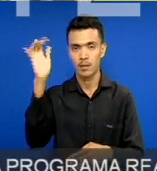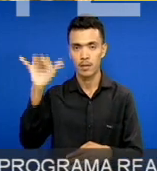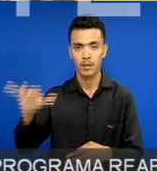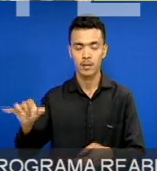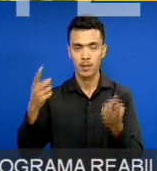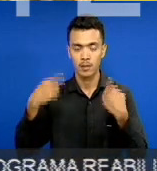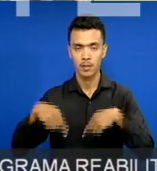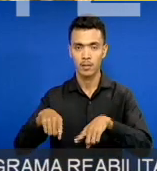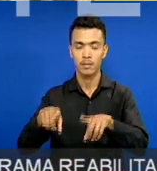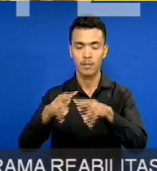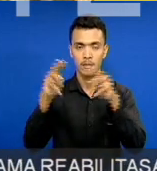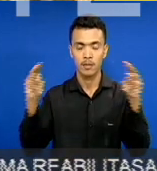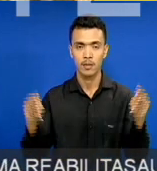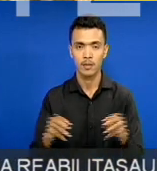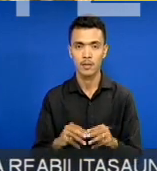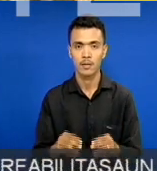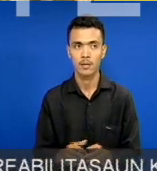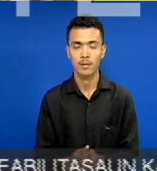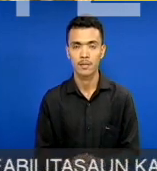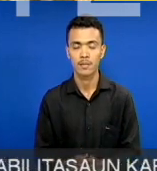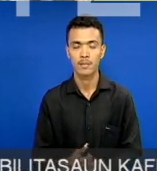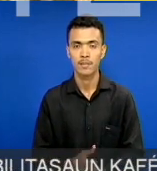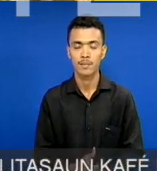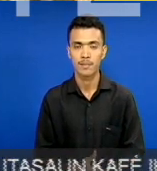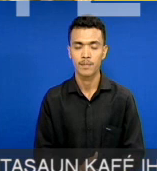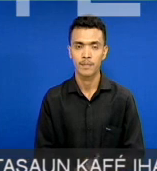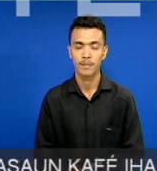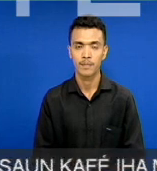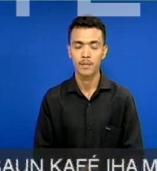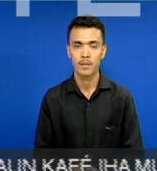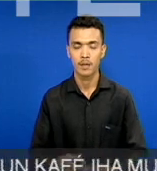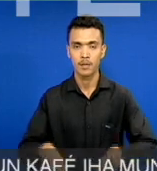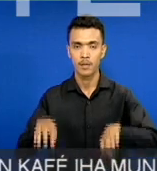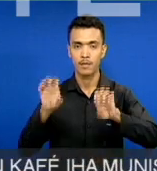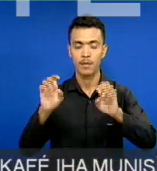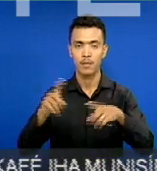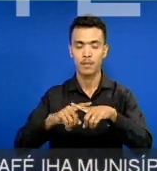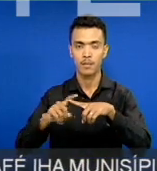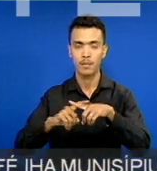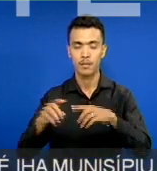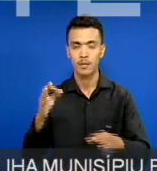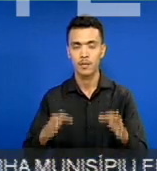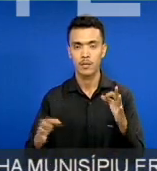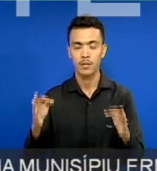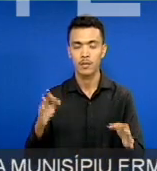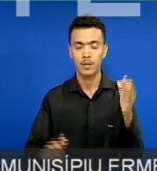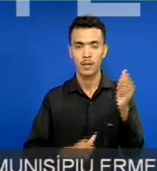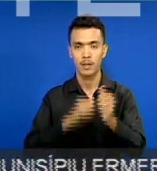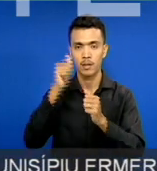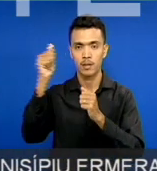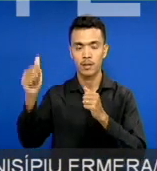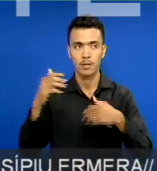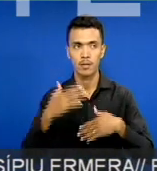ba munisipi sira, se ba explica iha agência nebe em fampulsa sira, par sira atualiza. E preparamos a